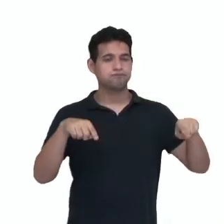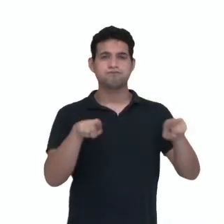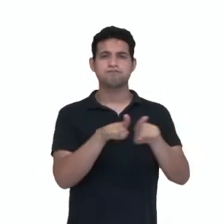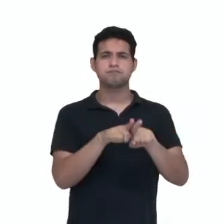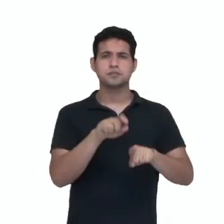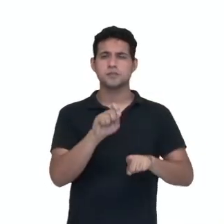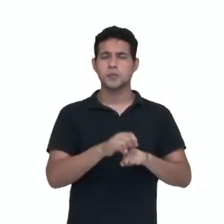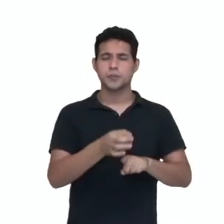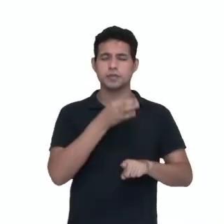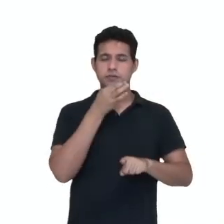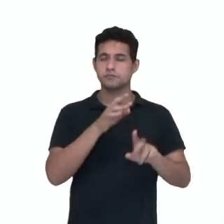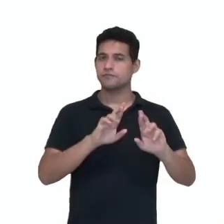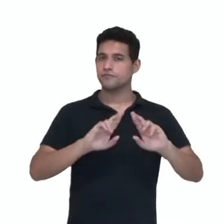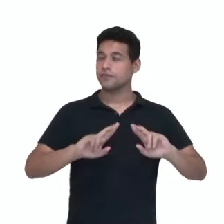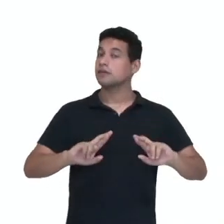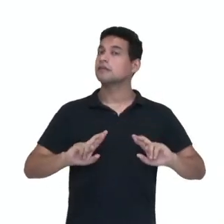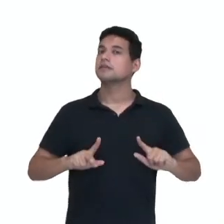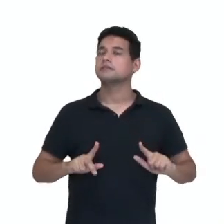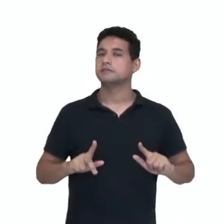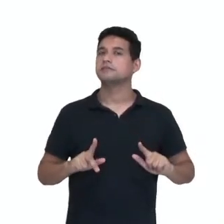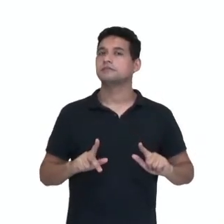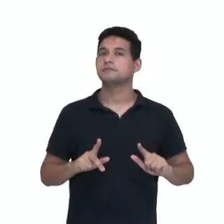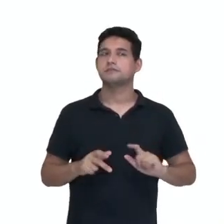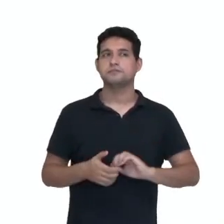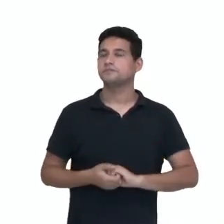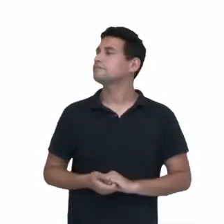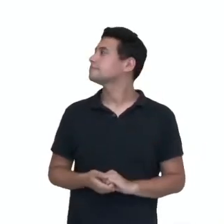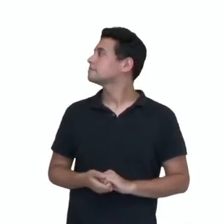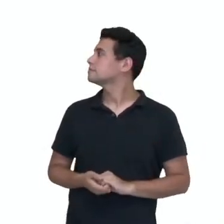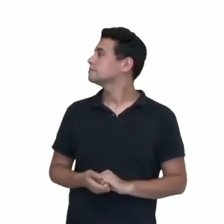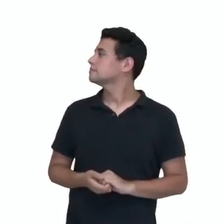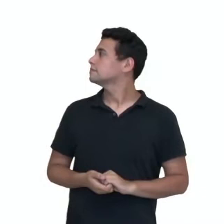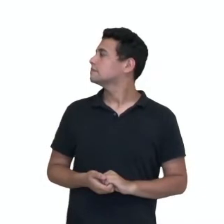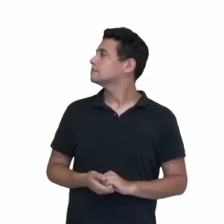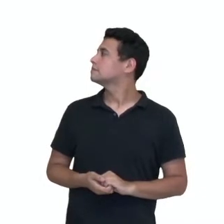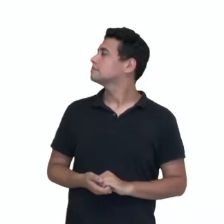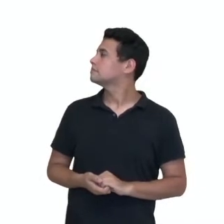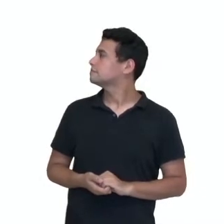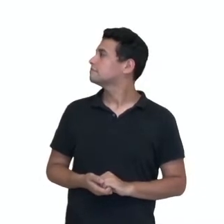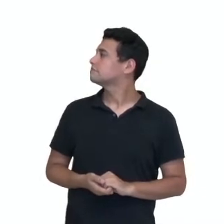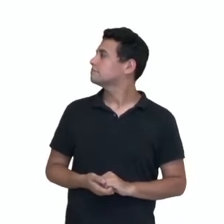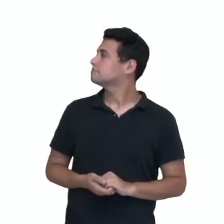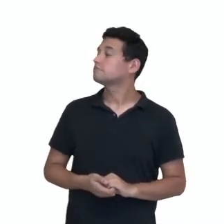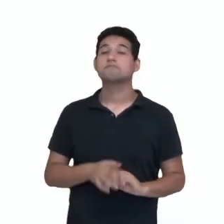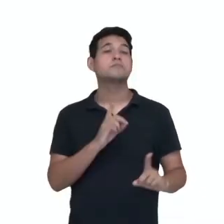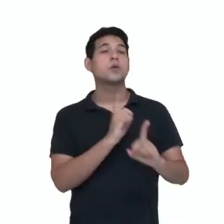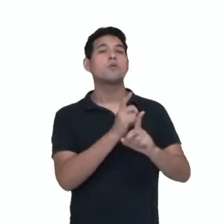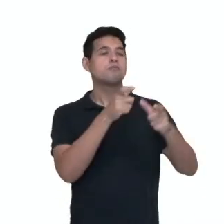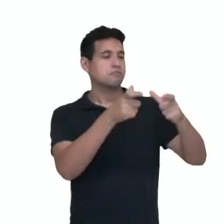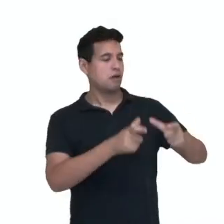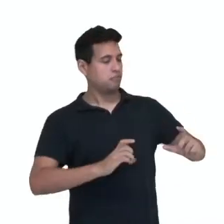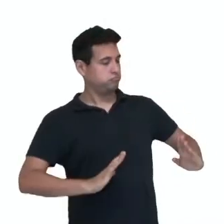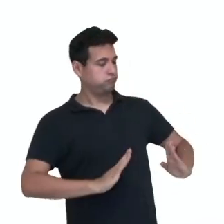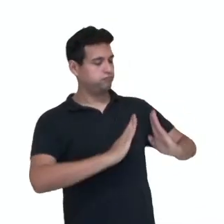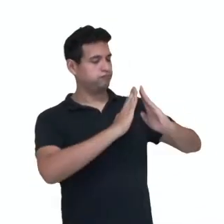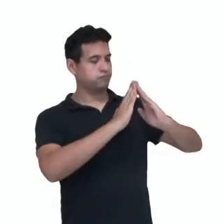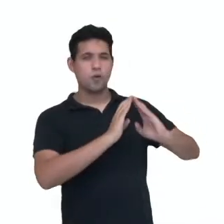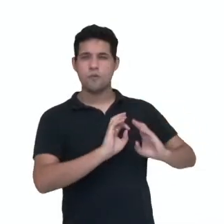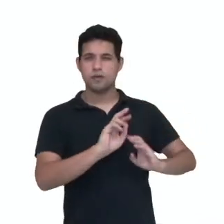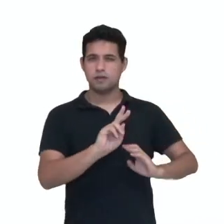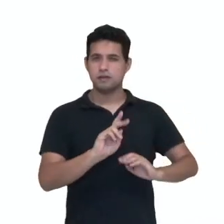contraposição. Já va e já viene, sem encontrar seu lugar em la habitação.